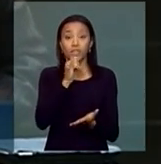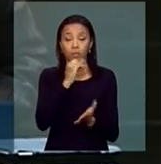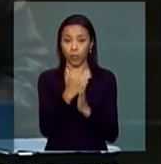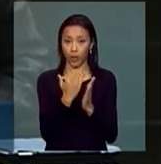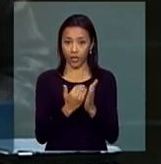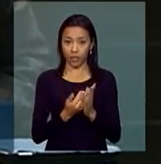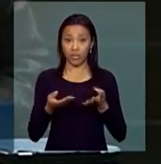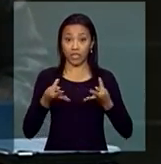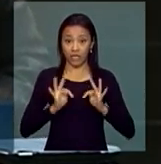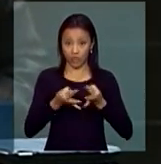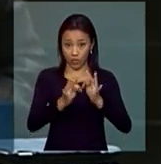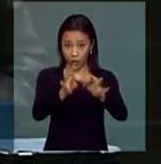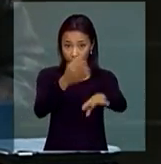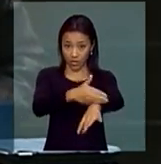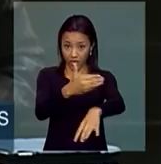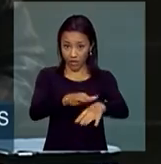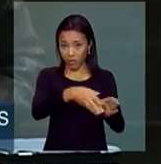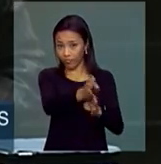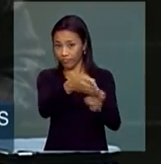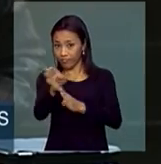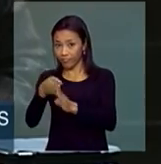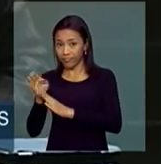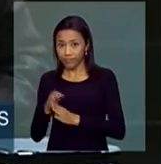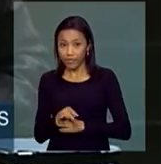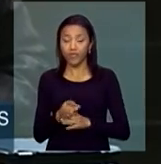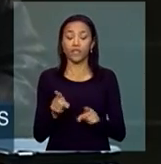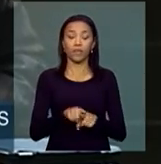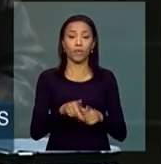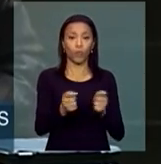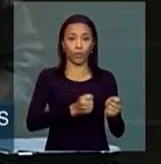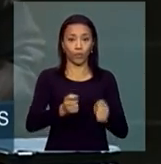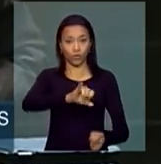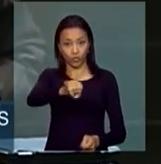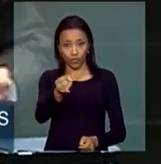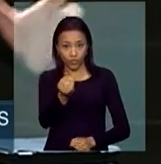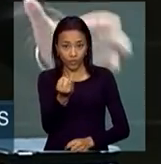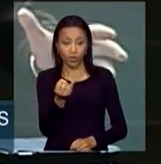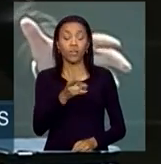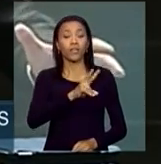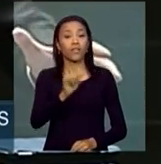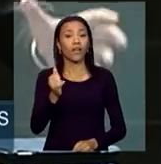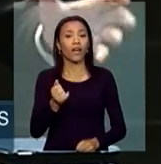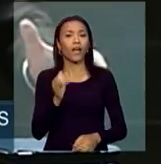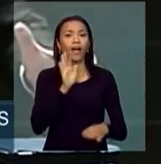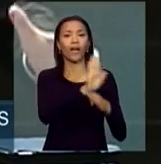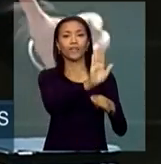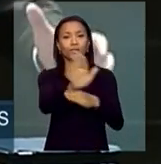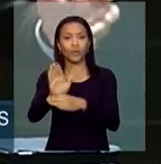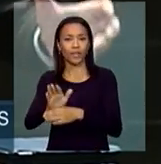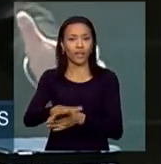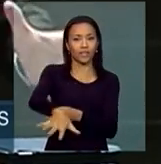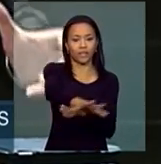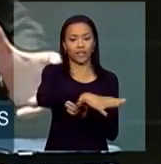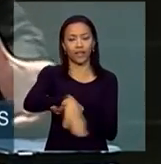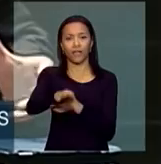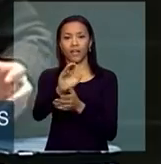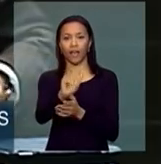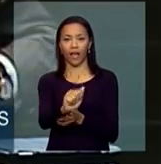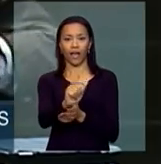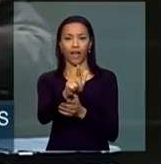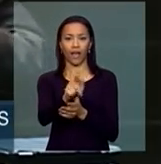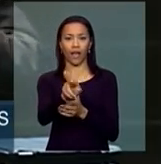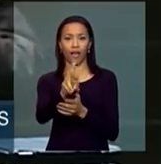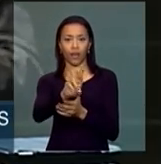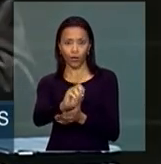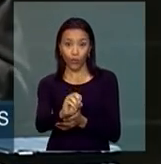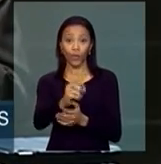de R$1 bilhão, também com essas taxas de juros subsidiadas, né, que vai contemplar principalmente a agroindústria do sul do